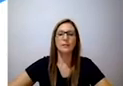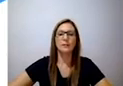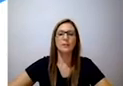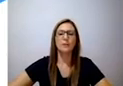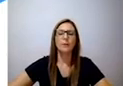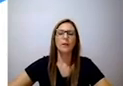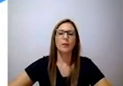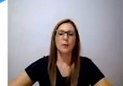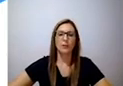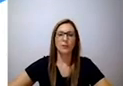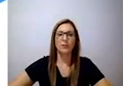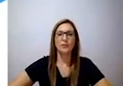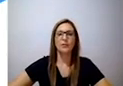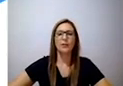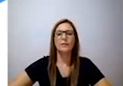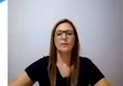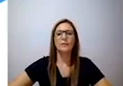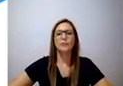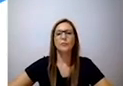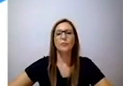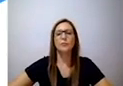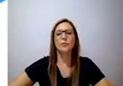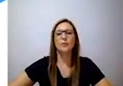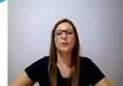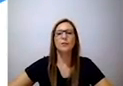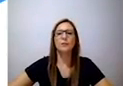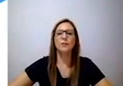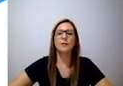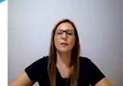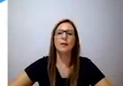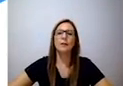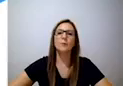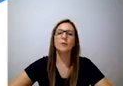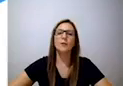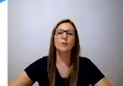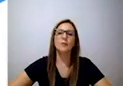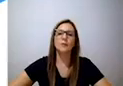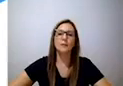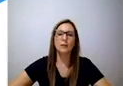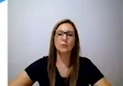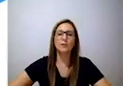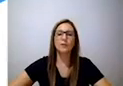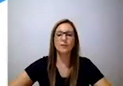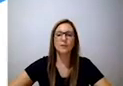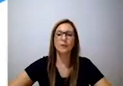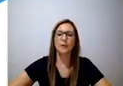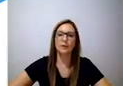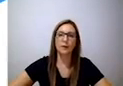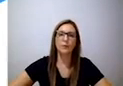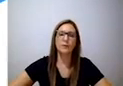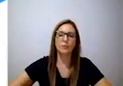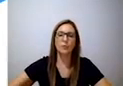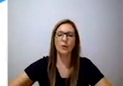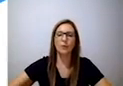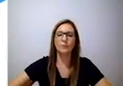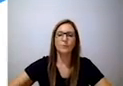bastante. Eu acho que é de interesse, né, de todos nós, que nós mantenhamos a nossa saúde física, mental e